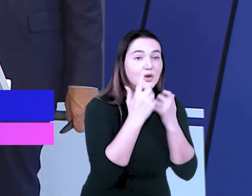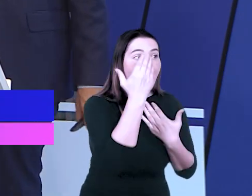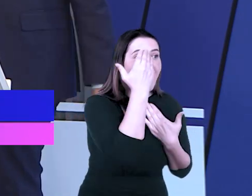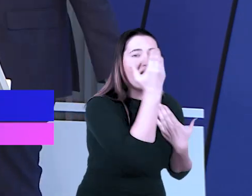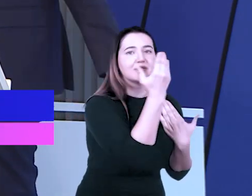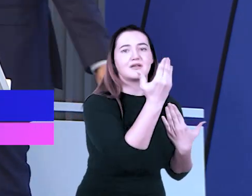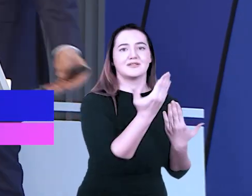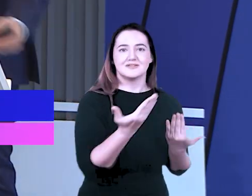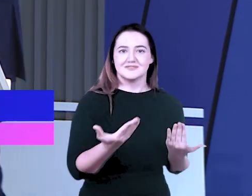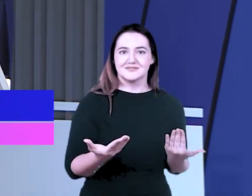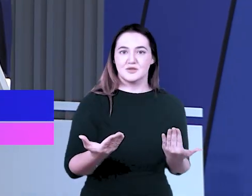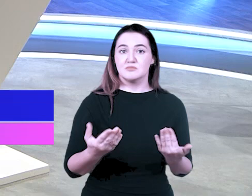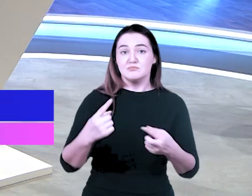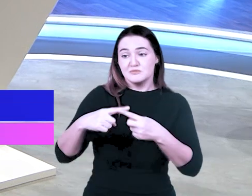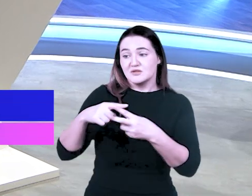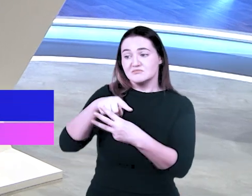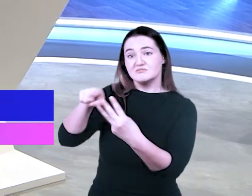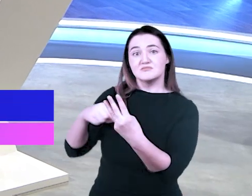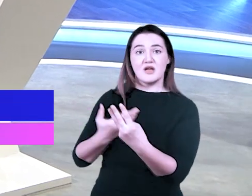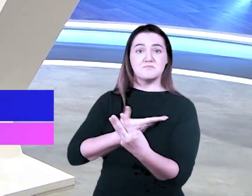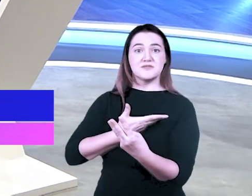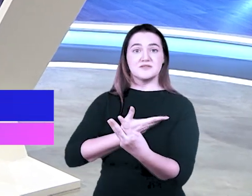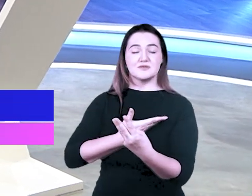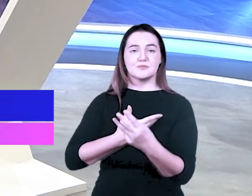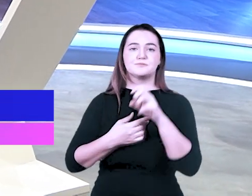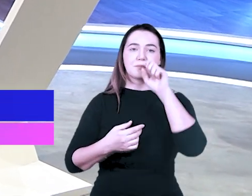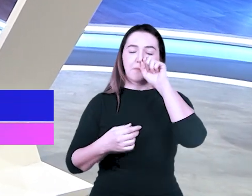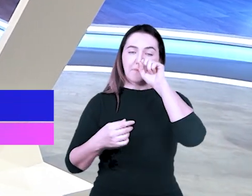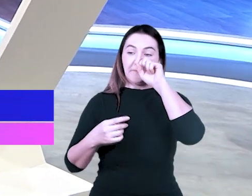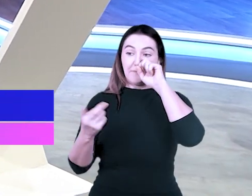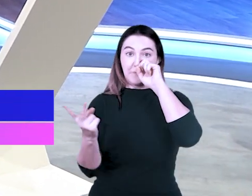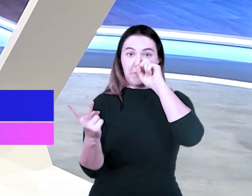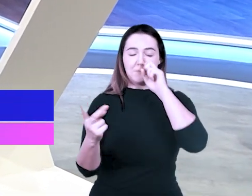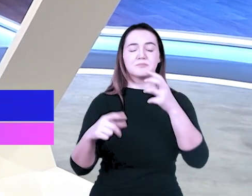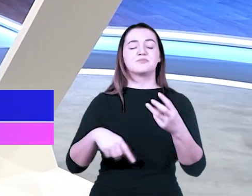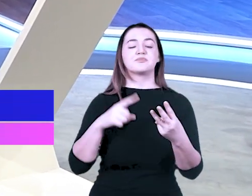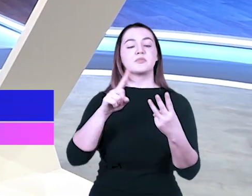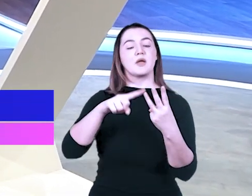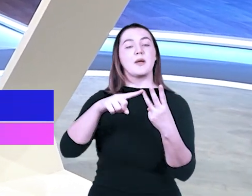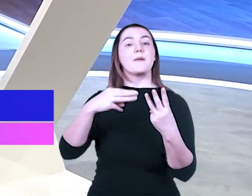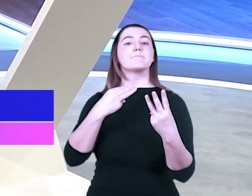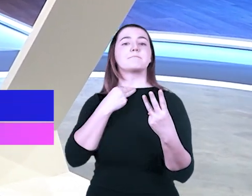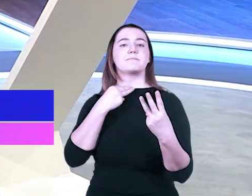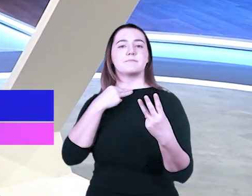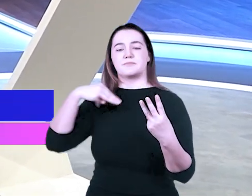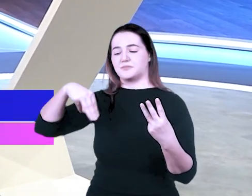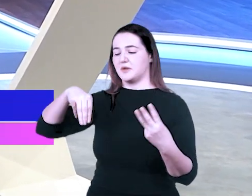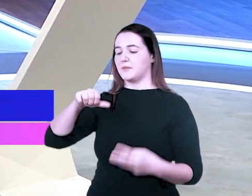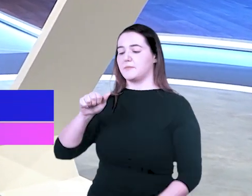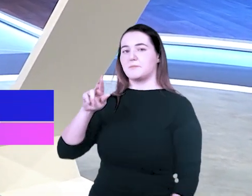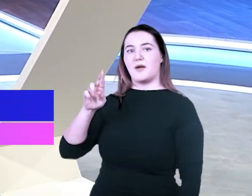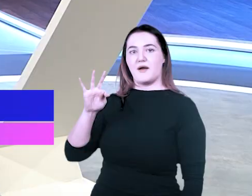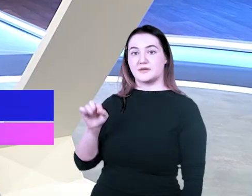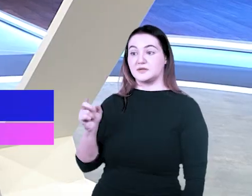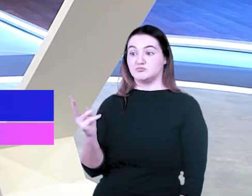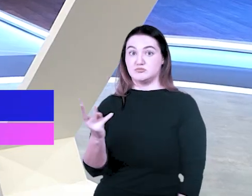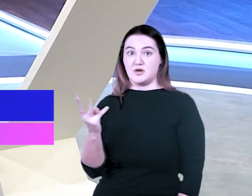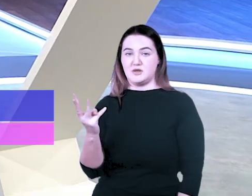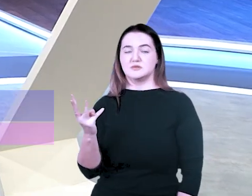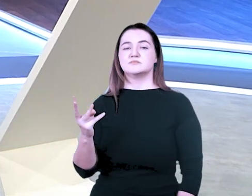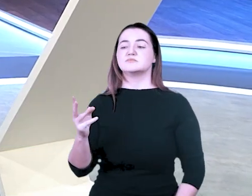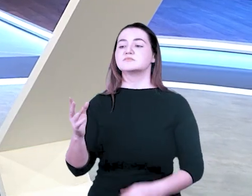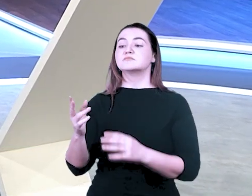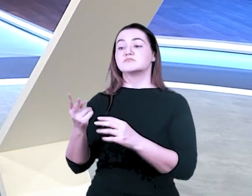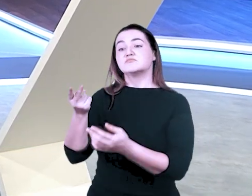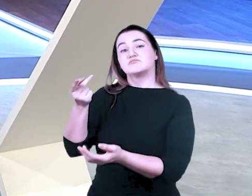de Betânia. Quando Maria e Marta pedem para avisar Jesus da enfermidade